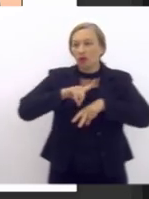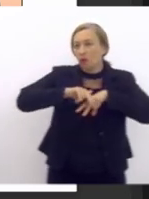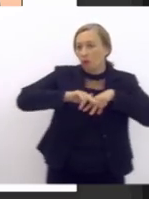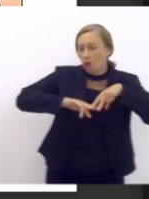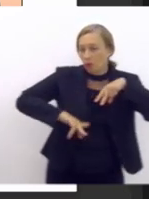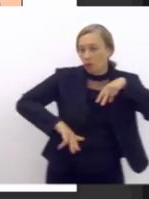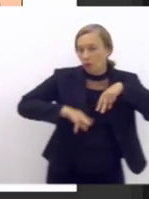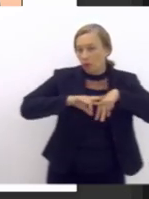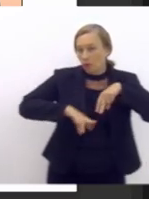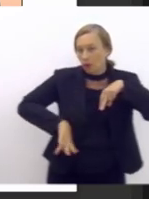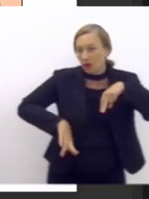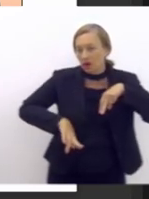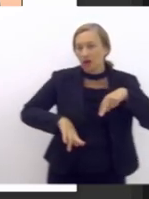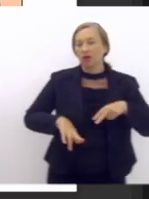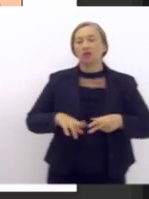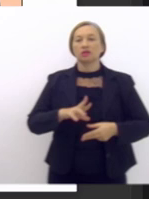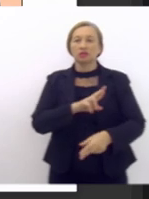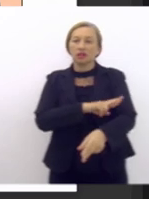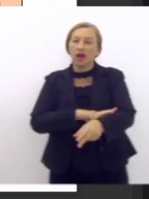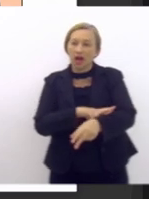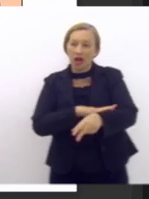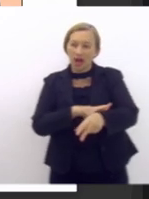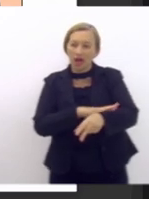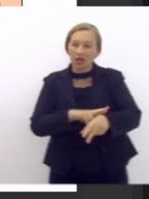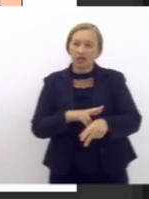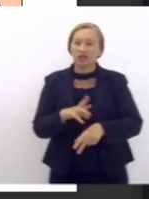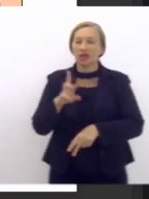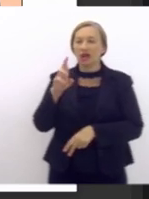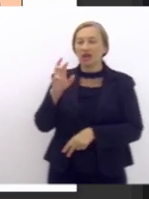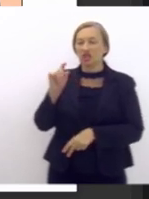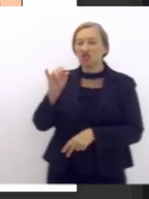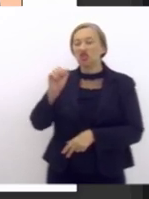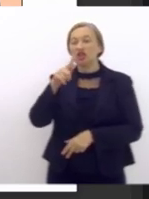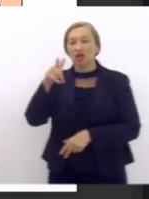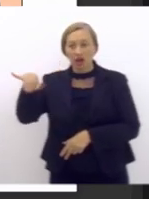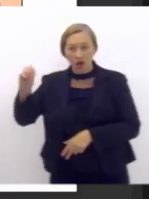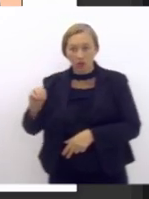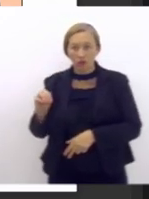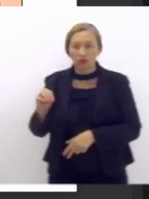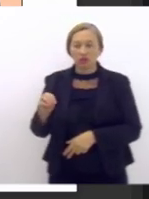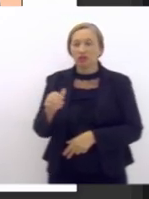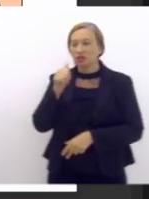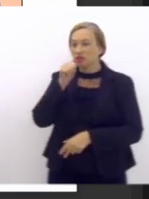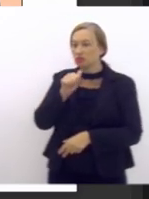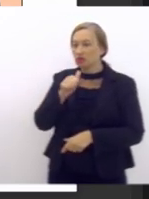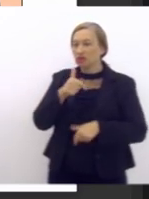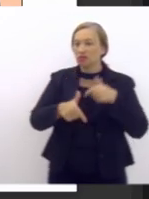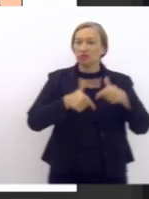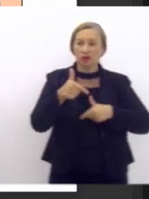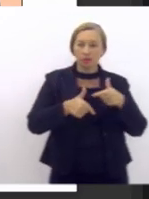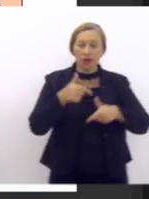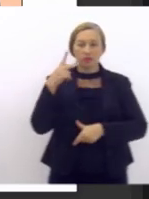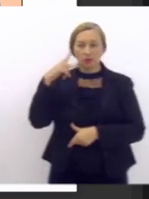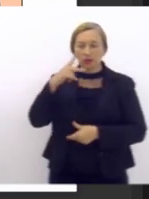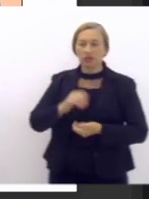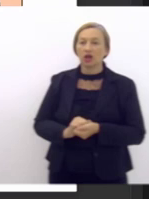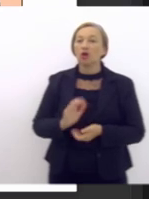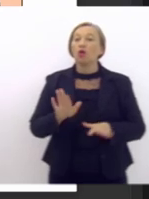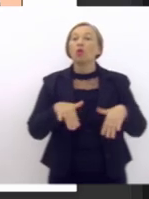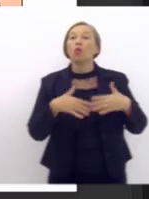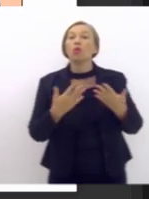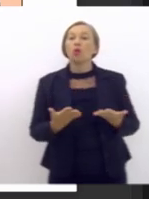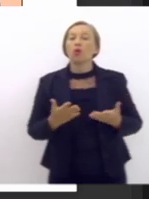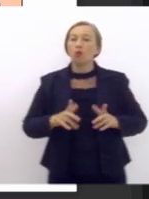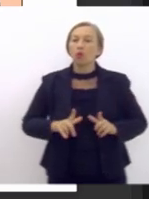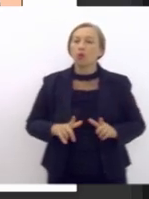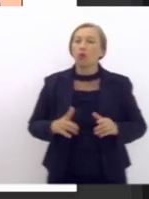da orientação sexual e da região das mulheres que estão ali na atuação política. Quais foram as ações